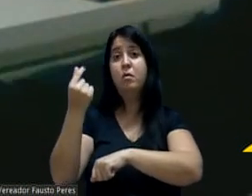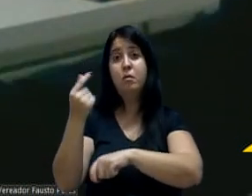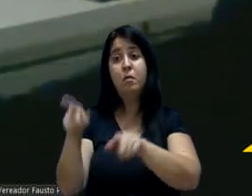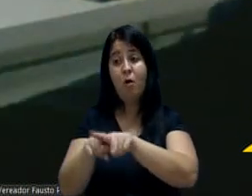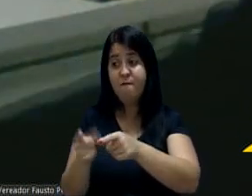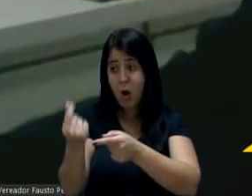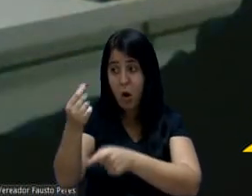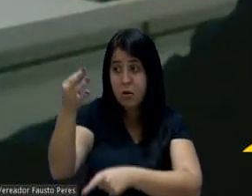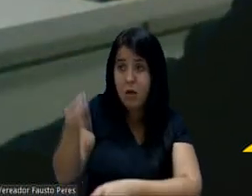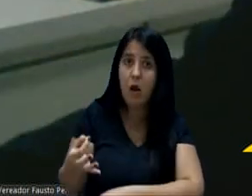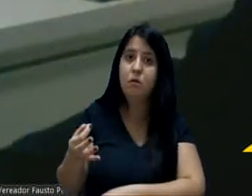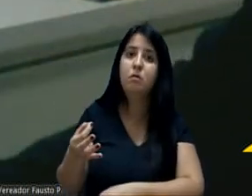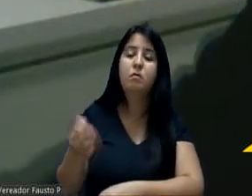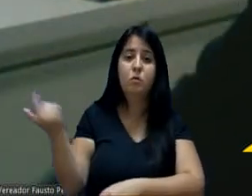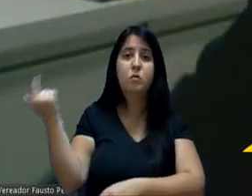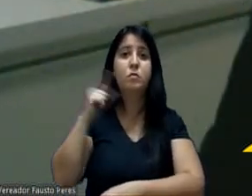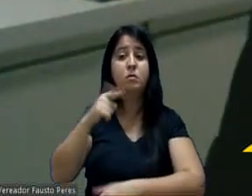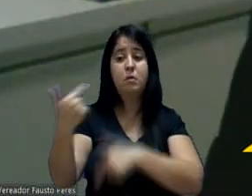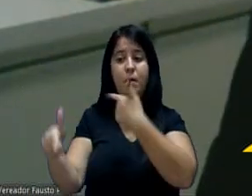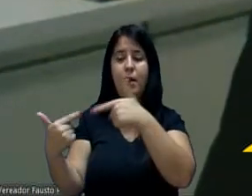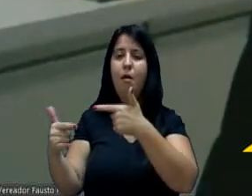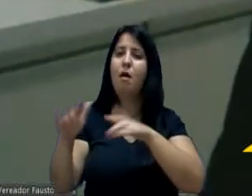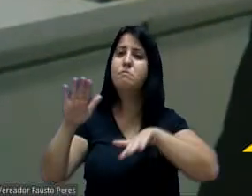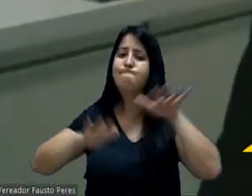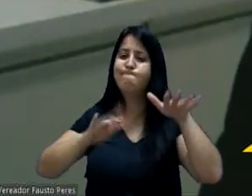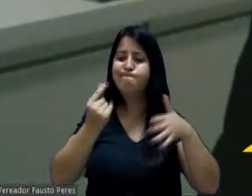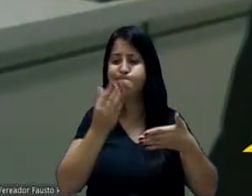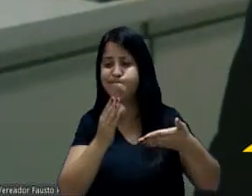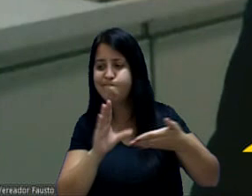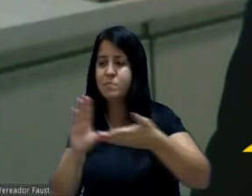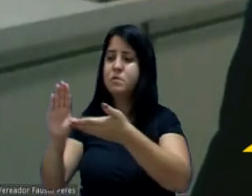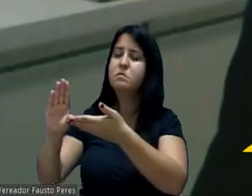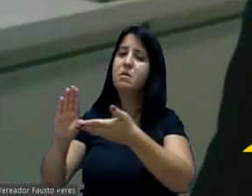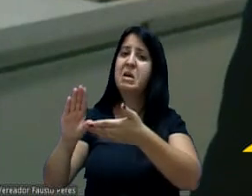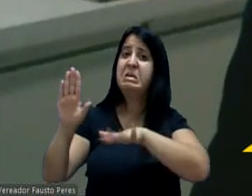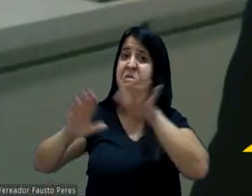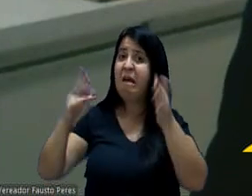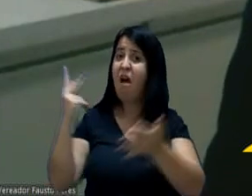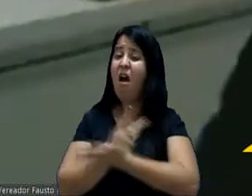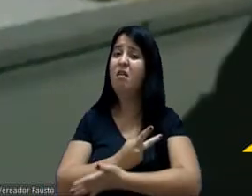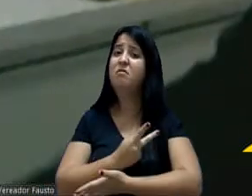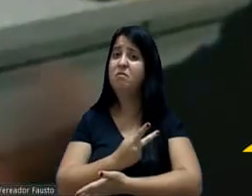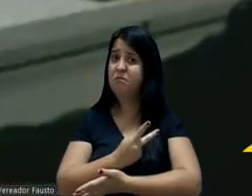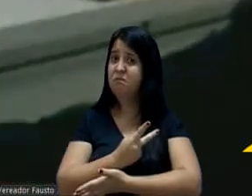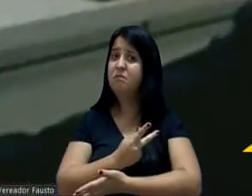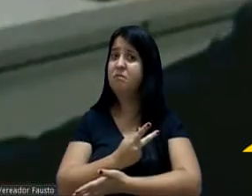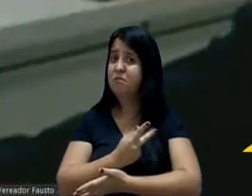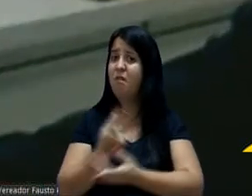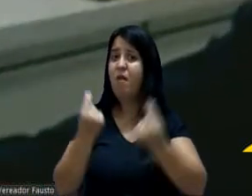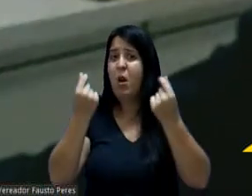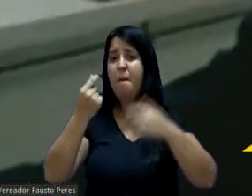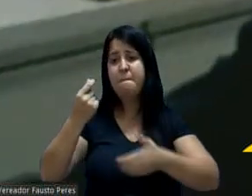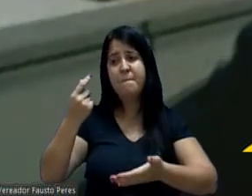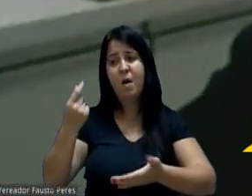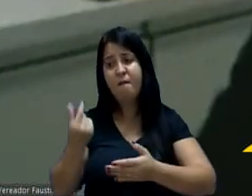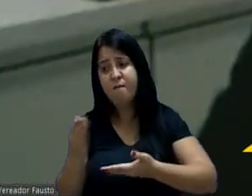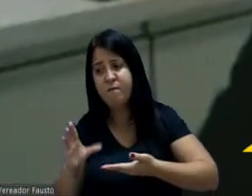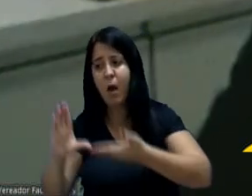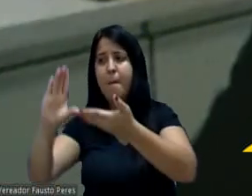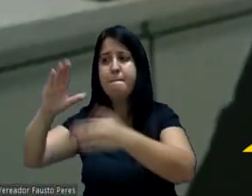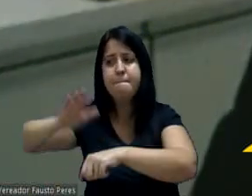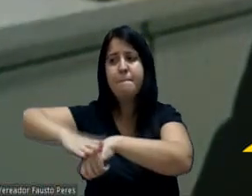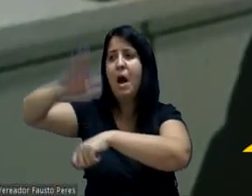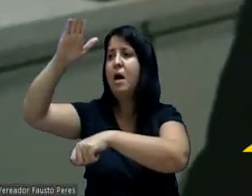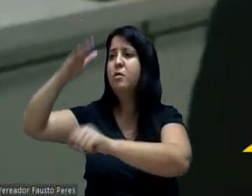correto para atender os seus trabalhos, porque muitas vezes a gente acaba destinando de uma forma até errônea aqui um valor, destina mais para alguma entidade que cuida de